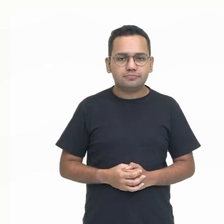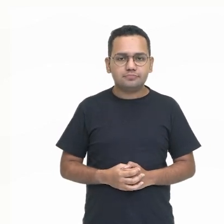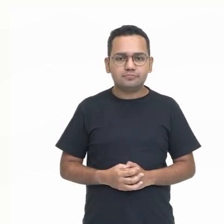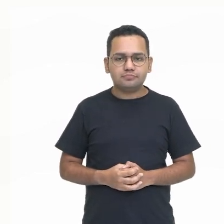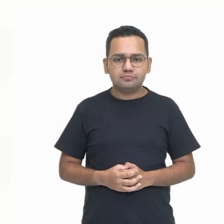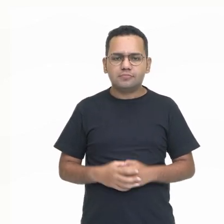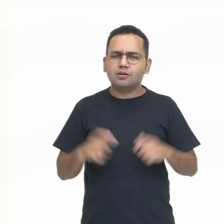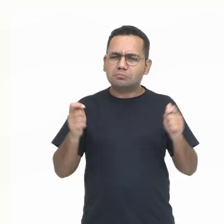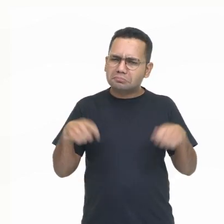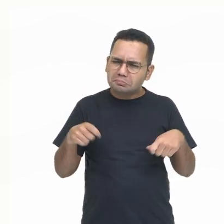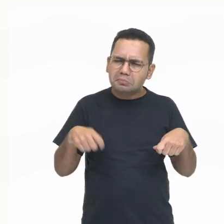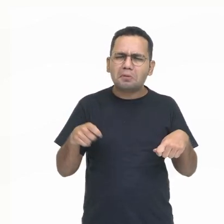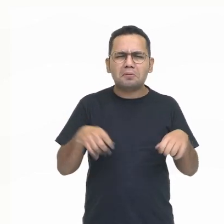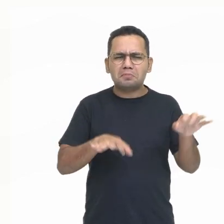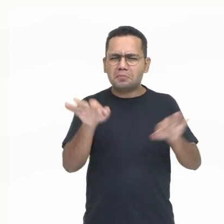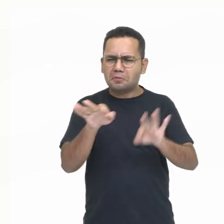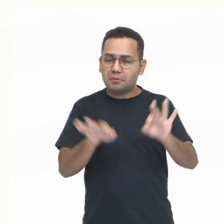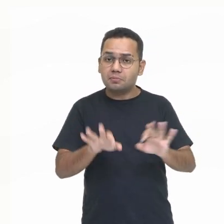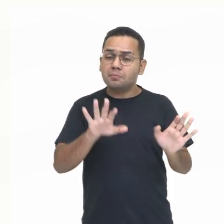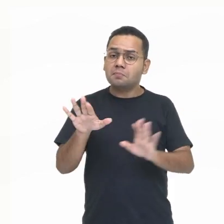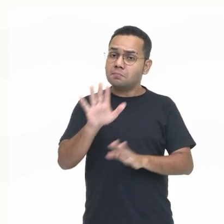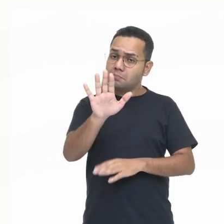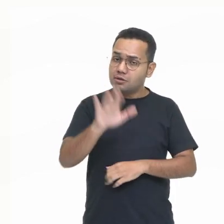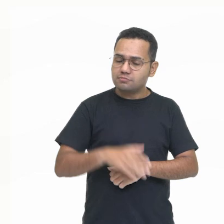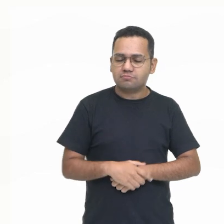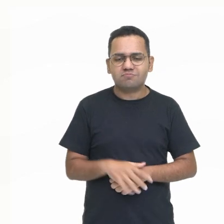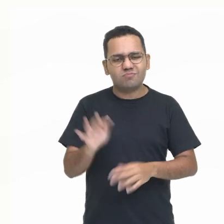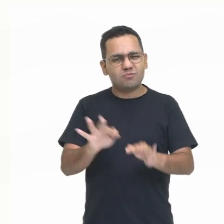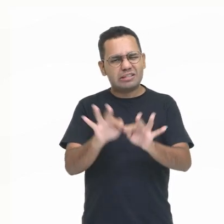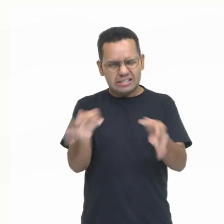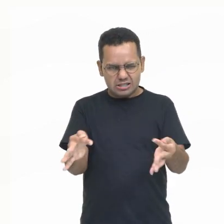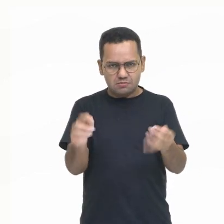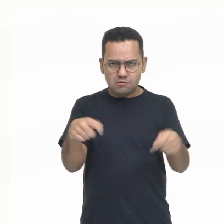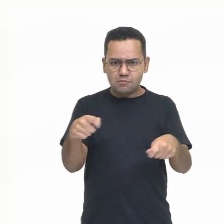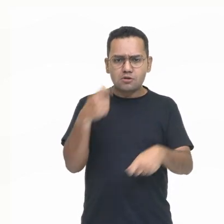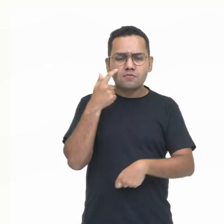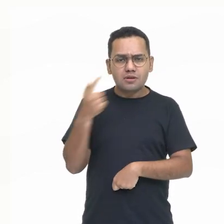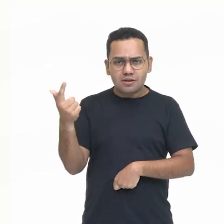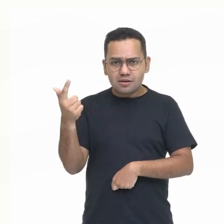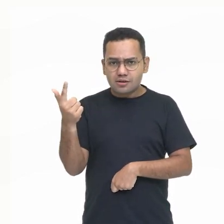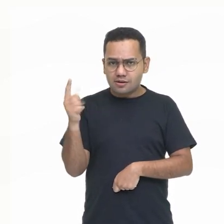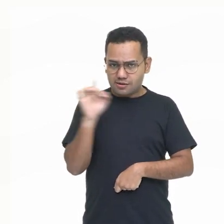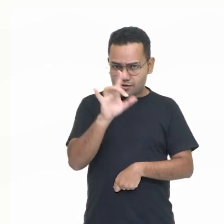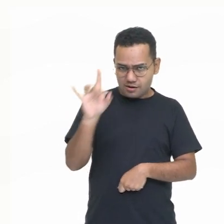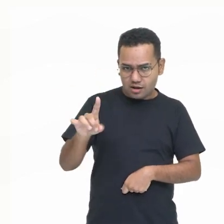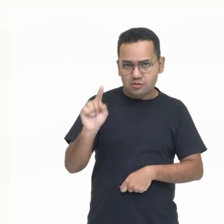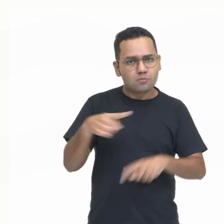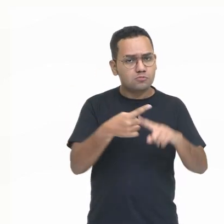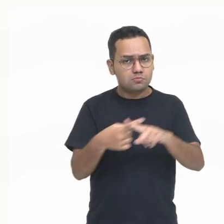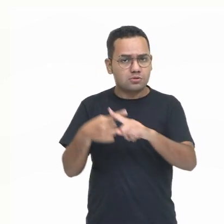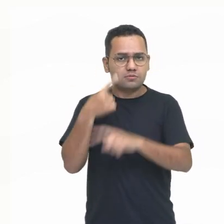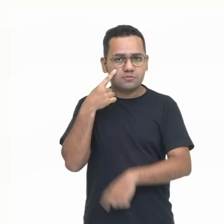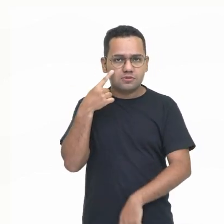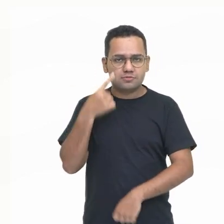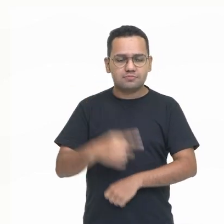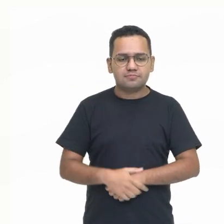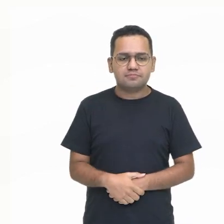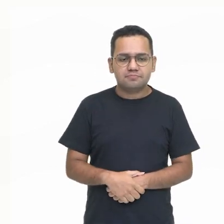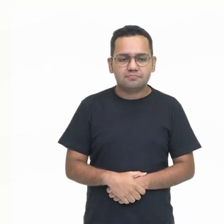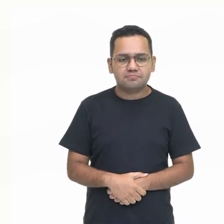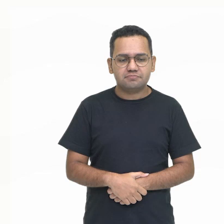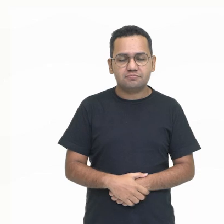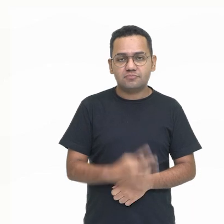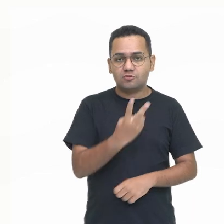um esquema, mas basta pegar essas informações e realizar a multiplicação. Então vai ficar 2 vezes